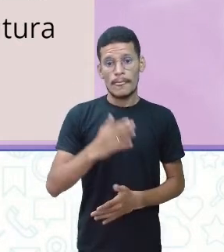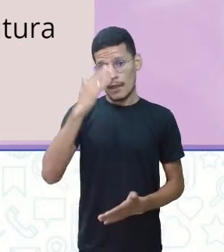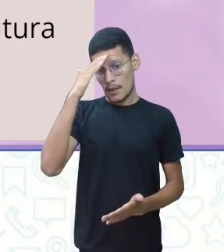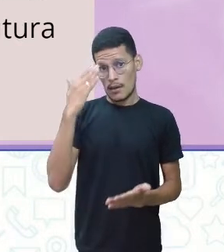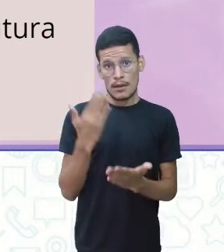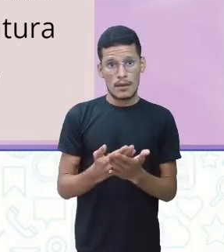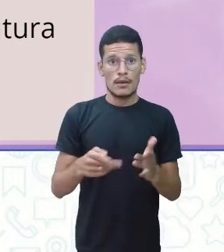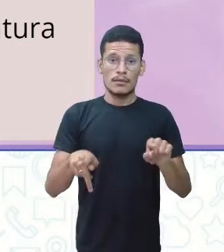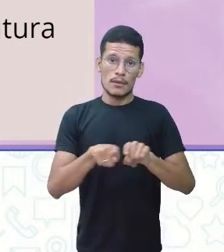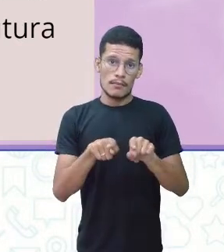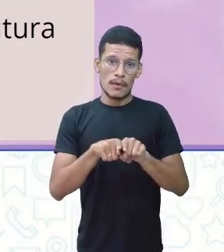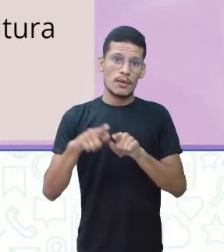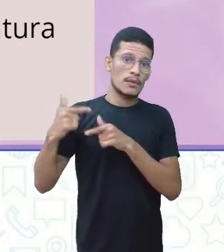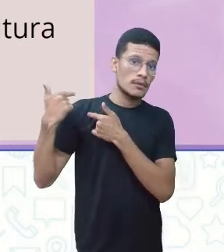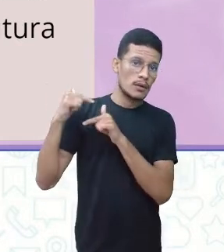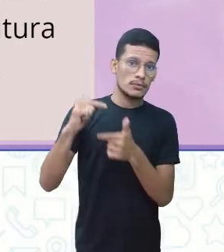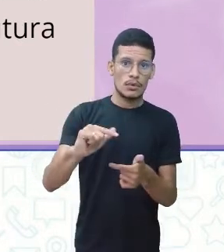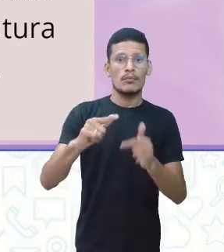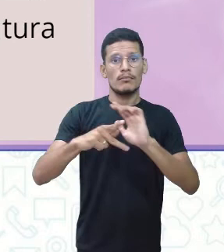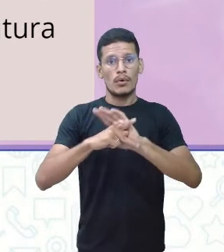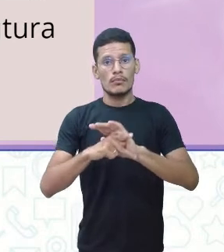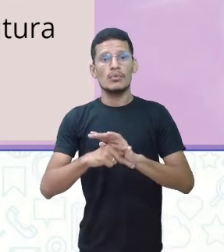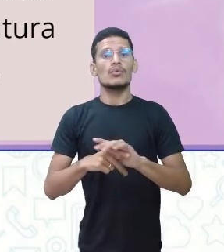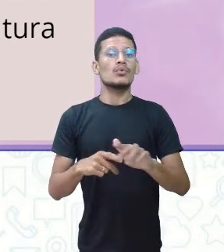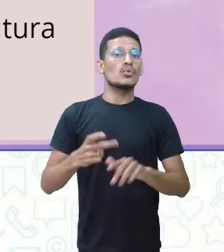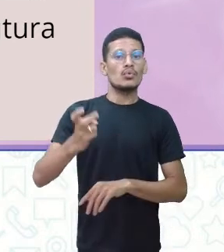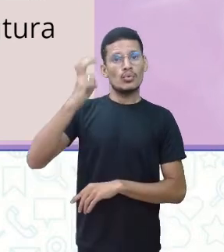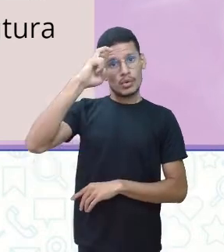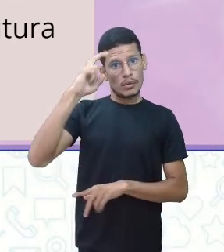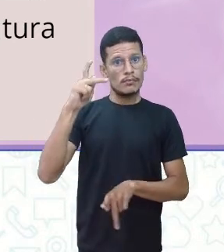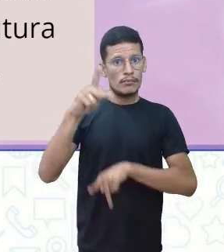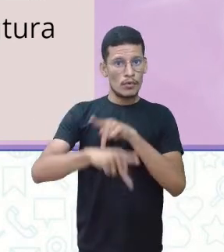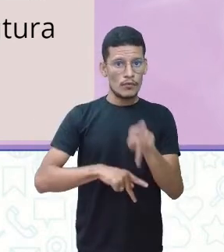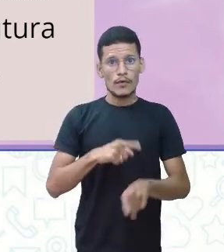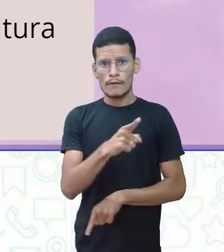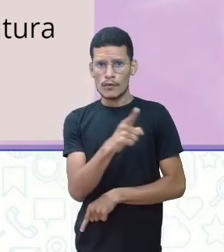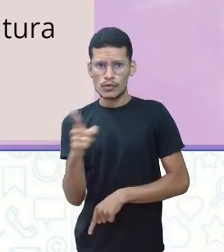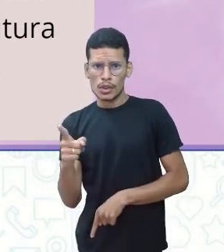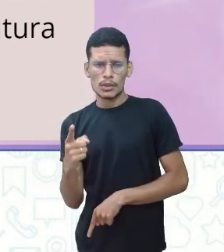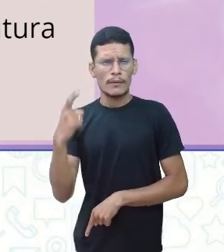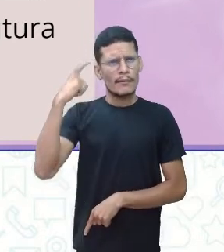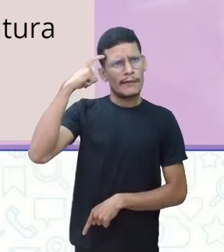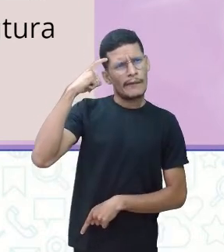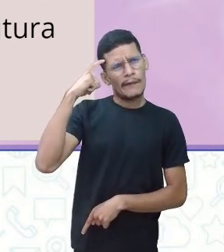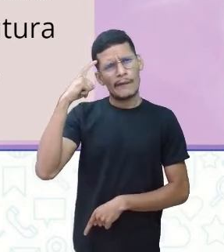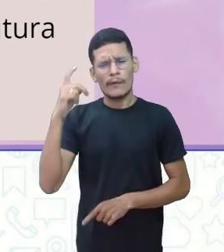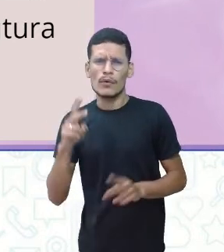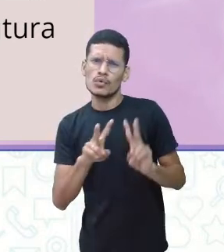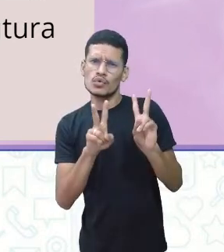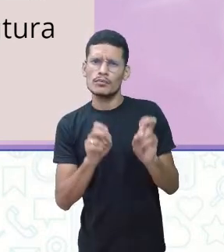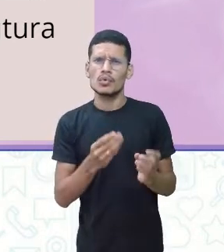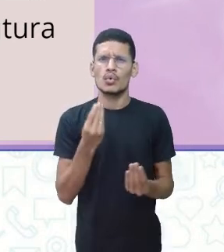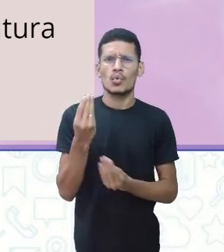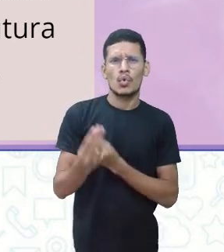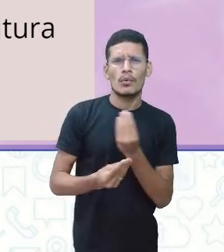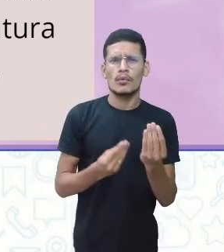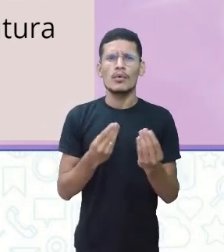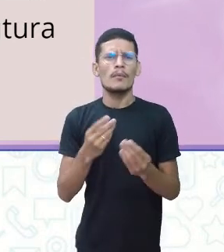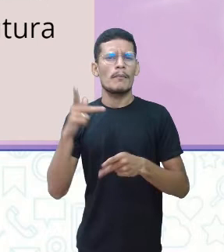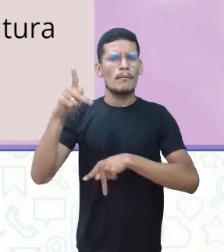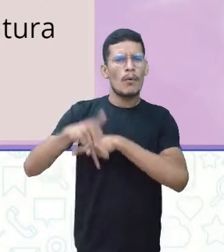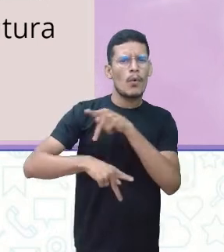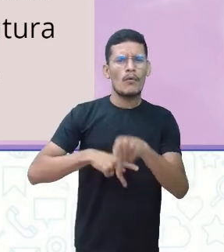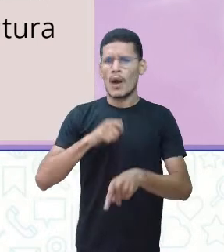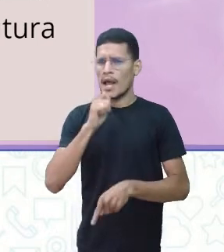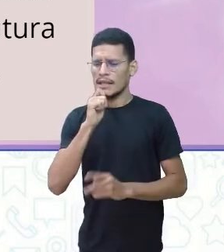e da tradição cultural dos povos. Afinal, vocês já pararam para se perguntar como é que os povos ágrafos, aqueles que não